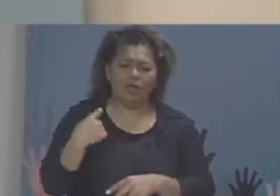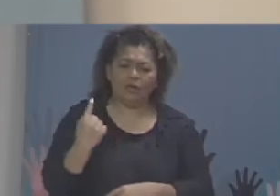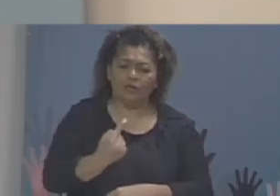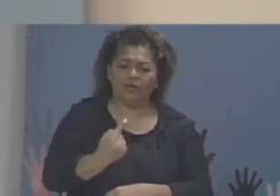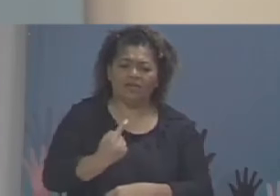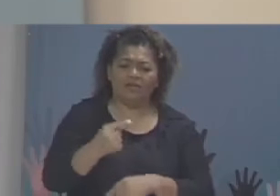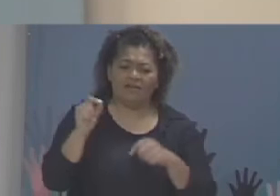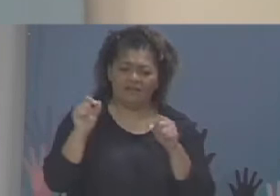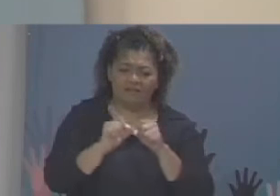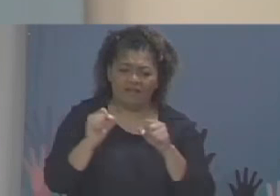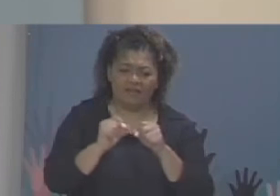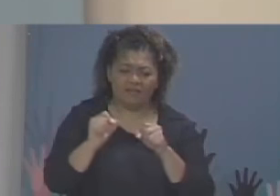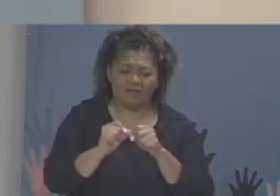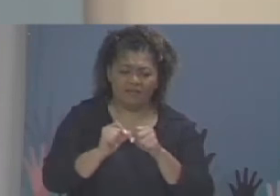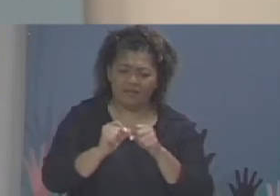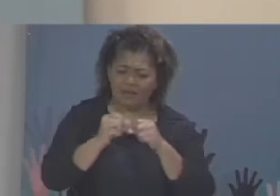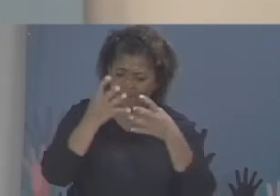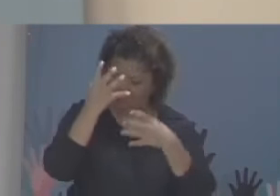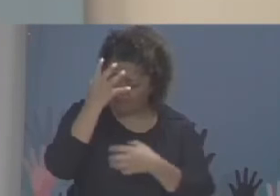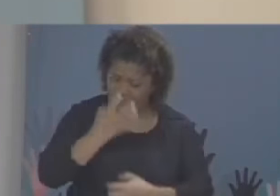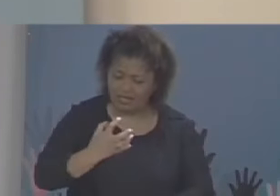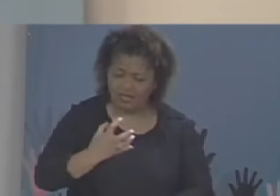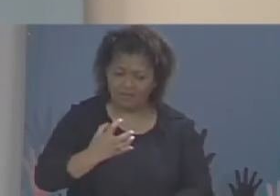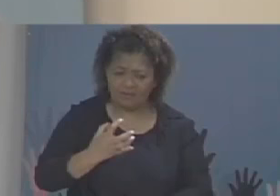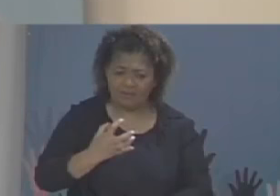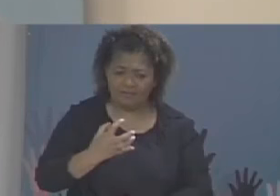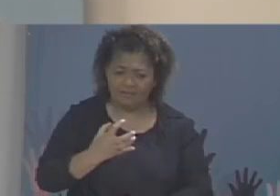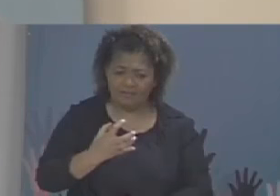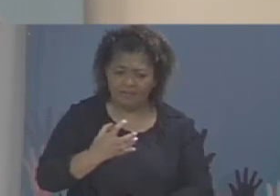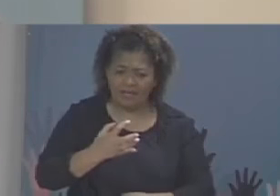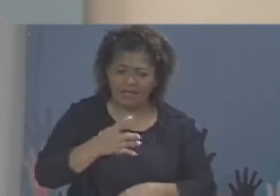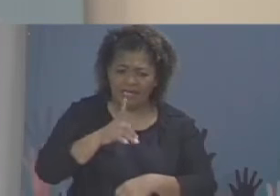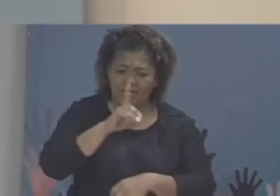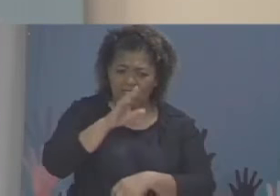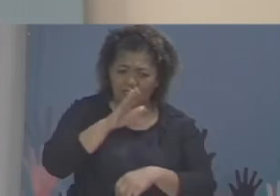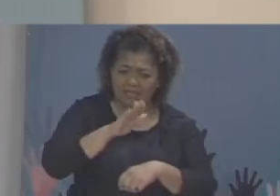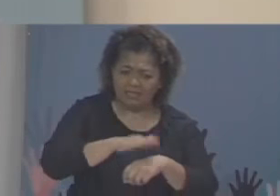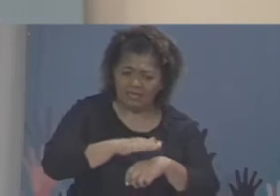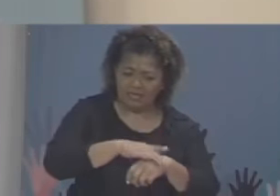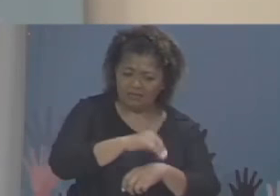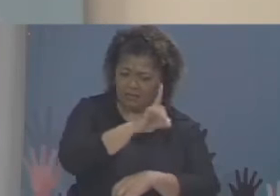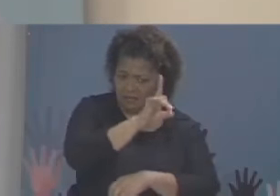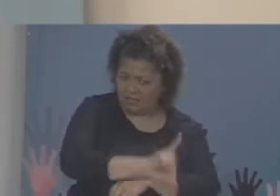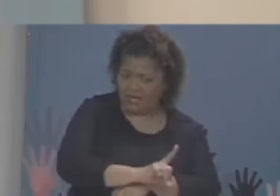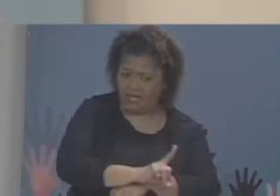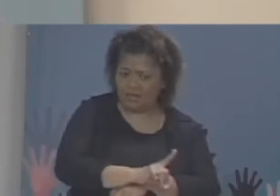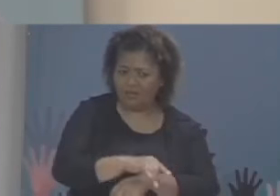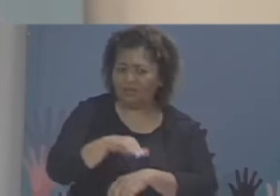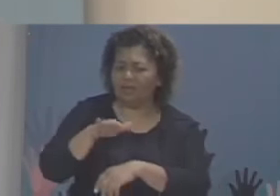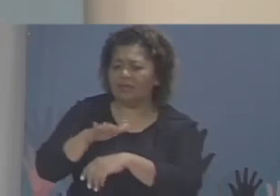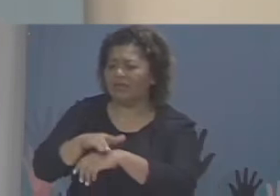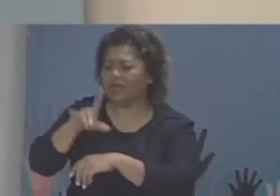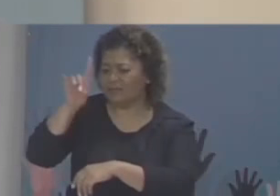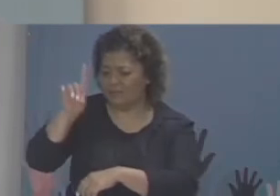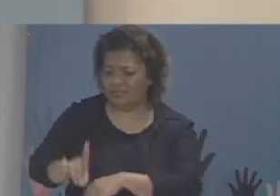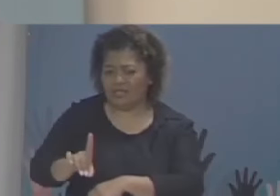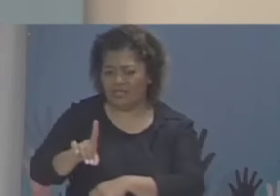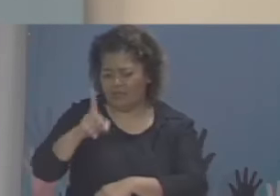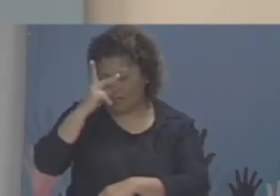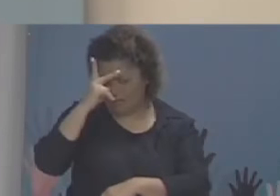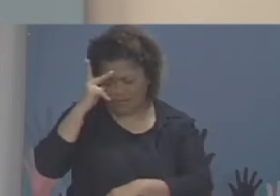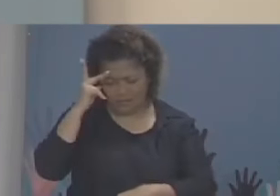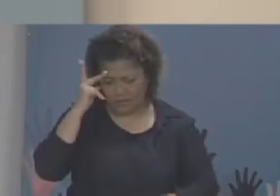muito salutar. Nós daremos a César o que é de César. Se vocês não tiveram força nem capacidade para fazer